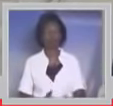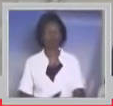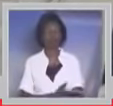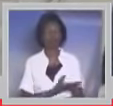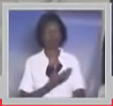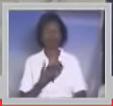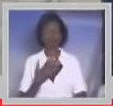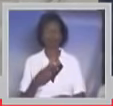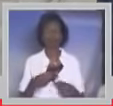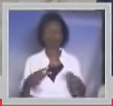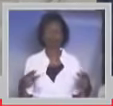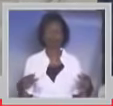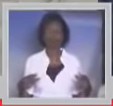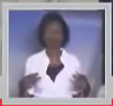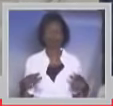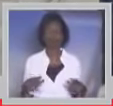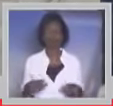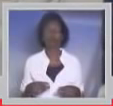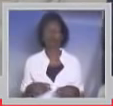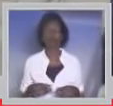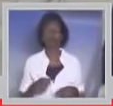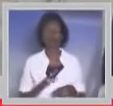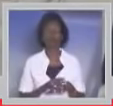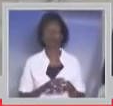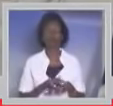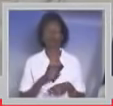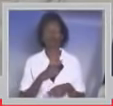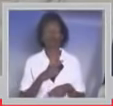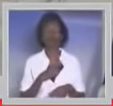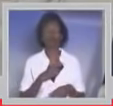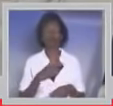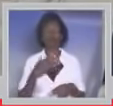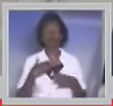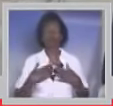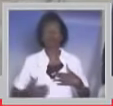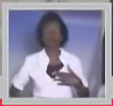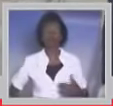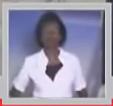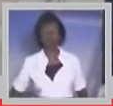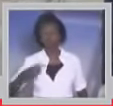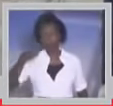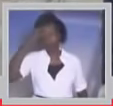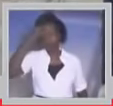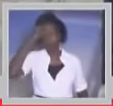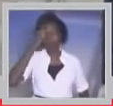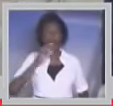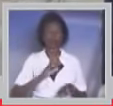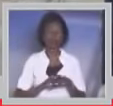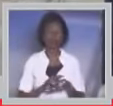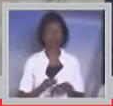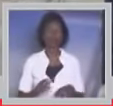divisão várias as doenças físicas e mentais que tem